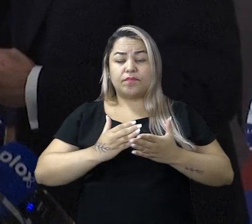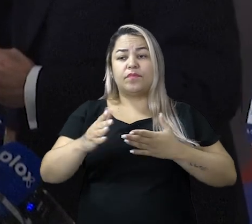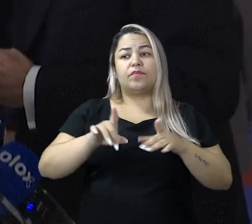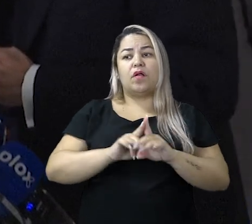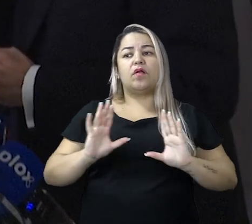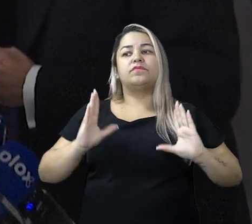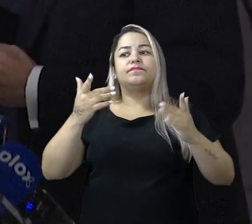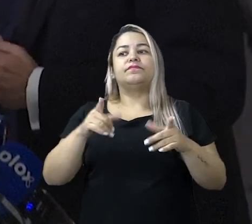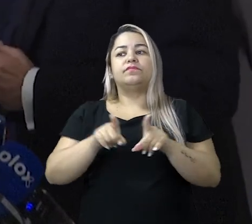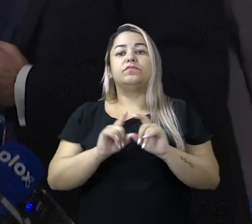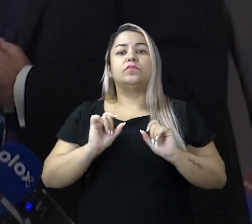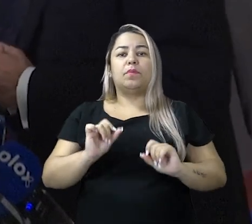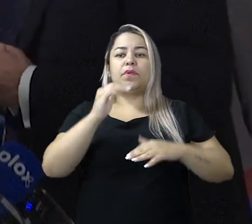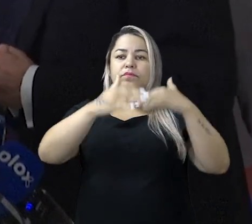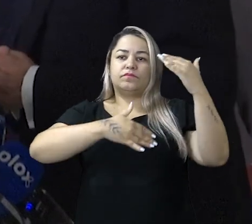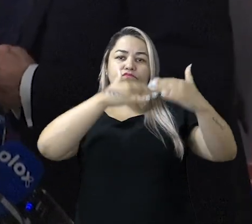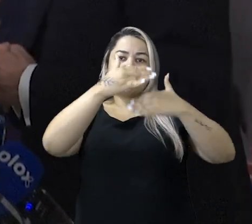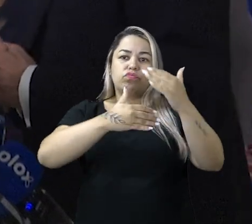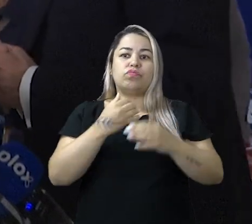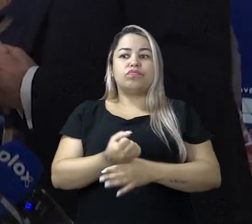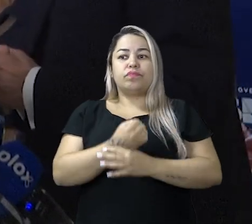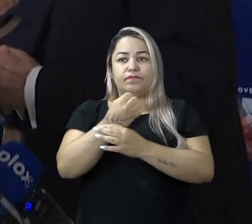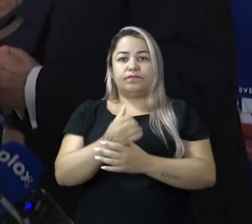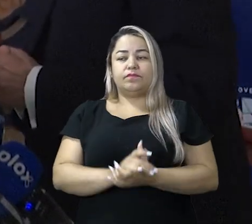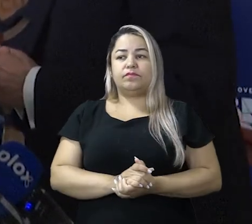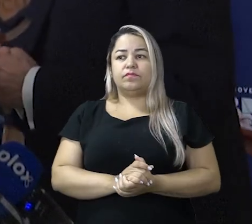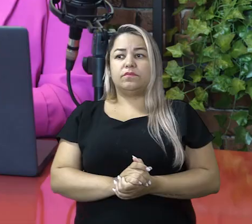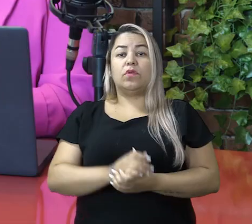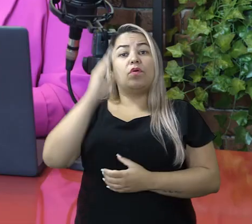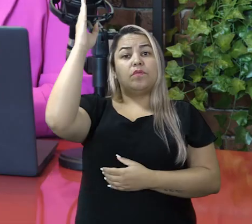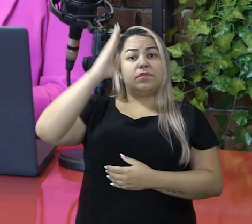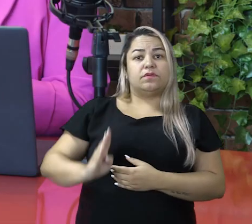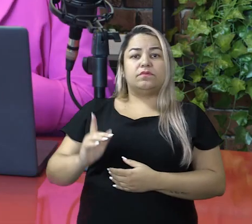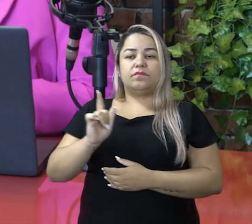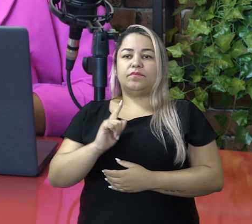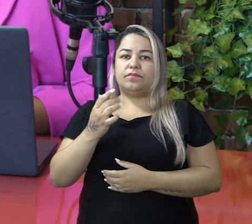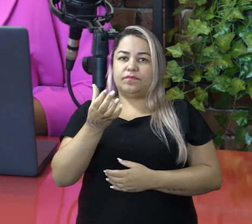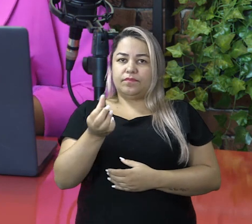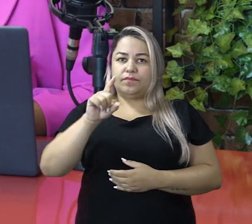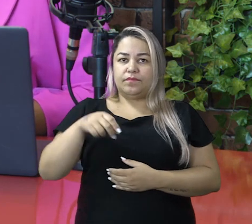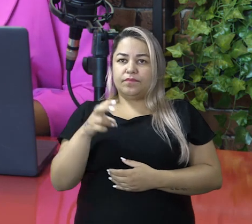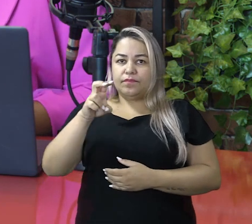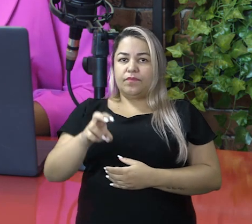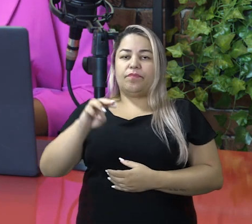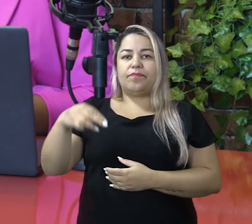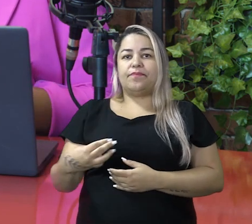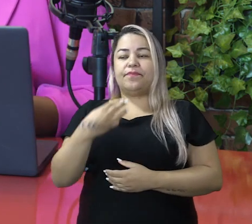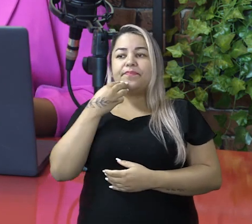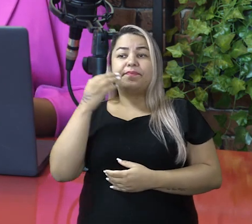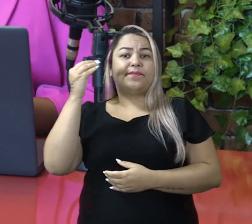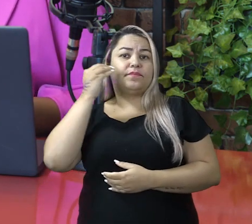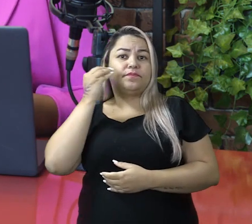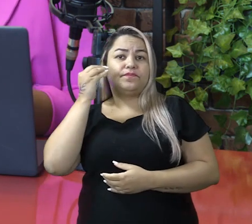evento reforça o compromisso do Brasil com o desenvolvimento sustentável. O Brasil terá 6,5 milhões